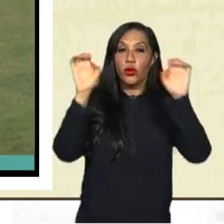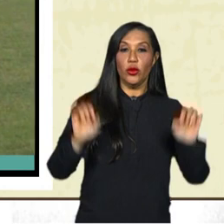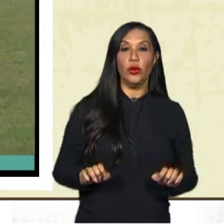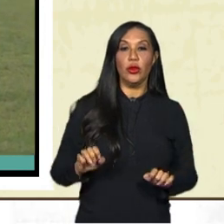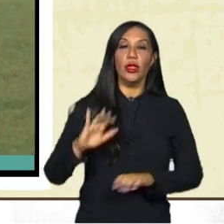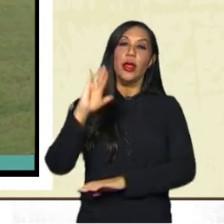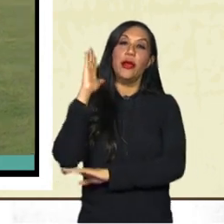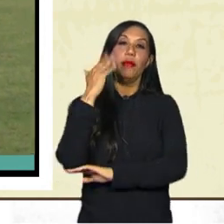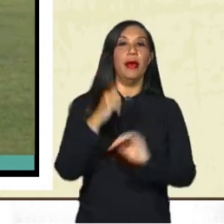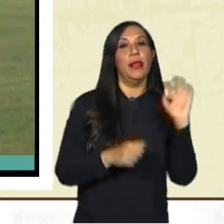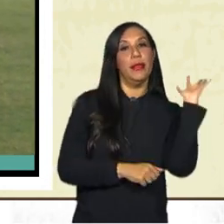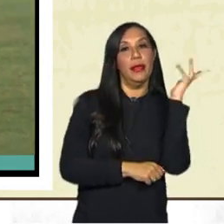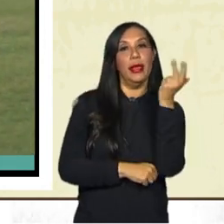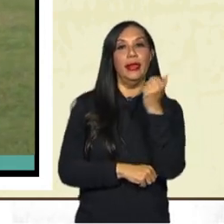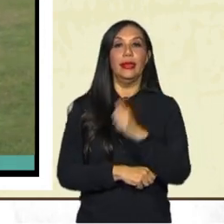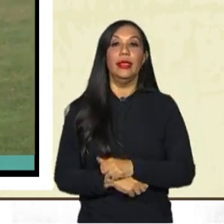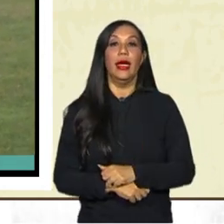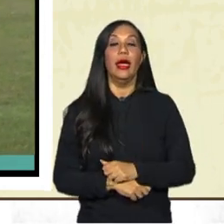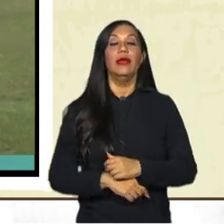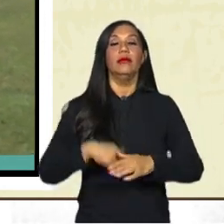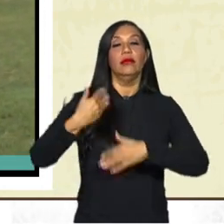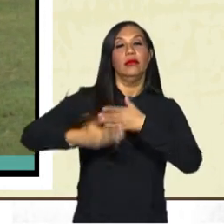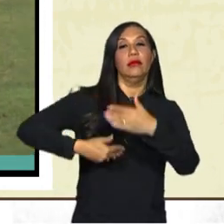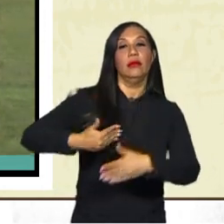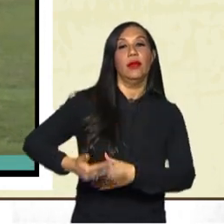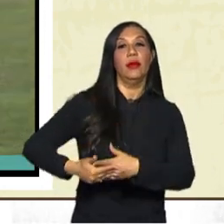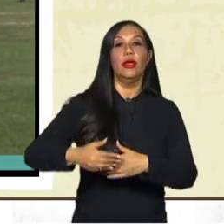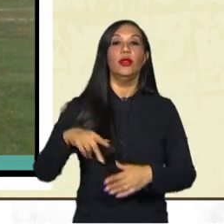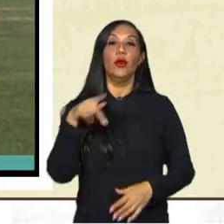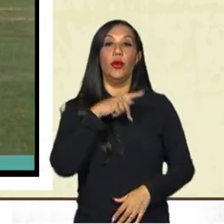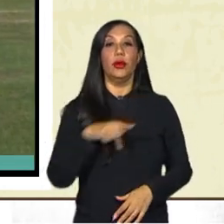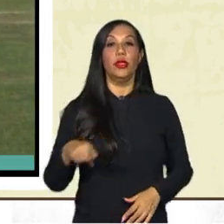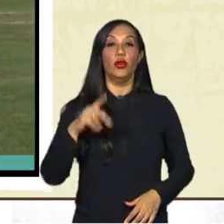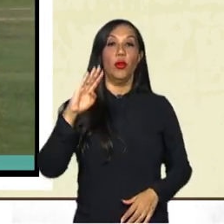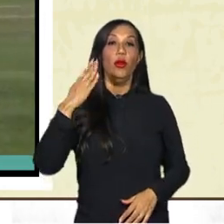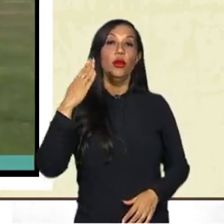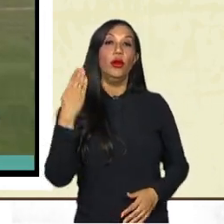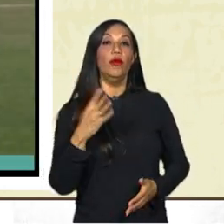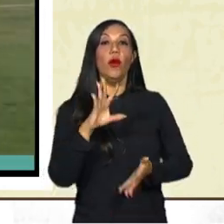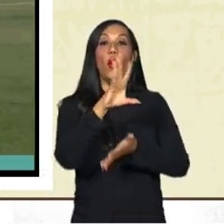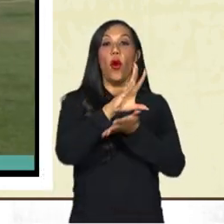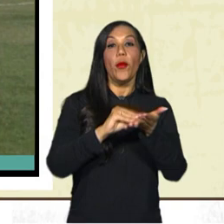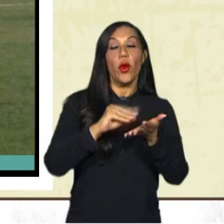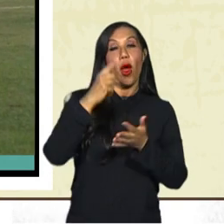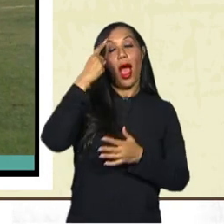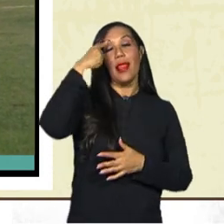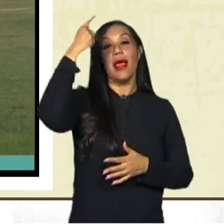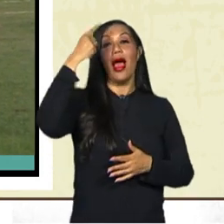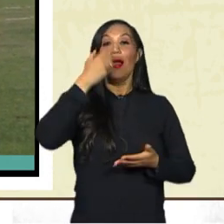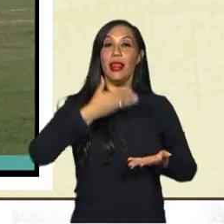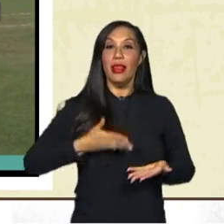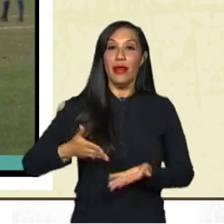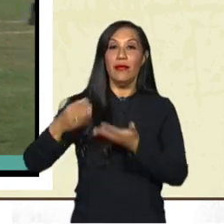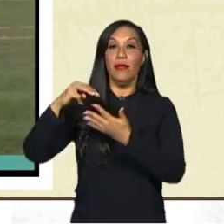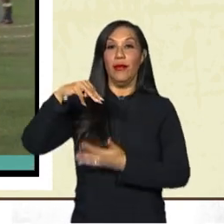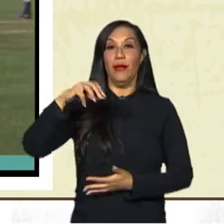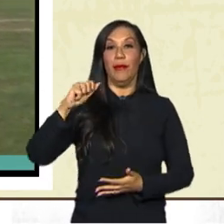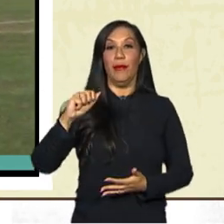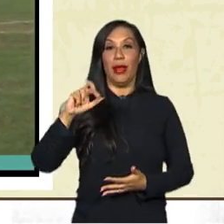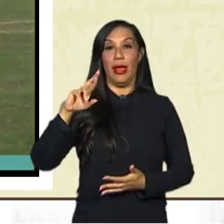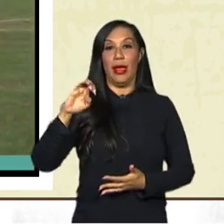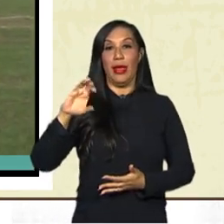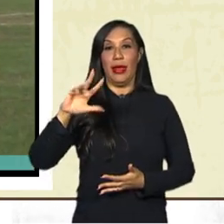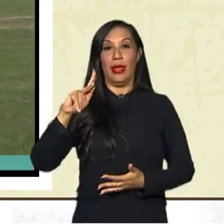de madeira. Tempos depois, o Charles Boré, presidente do Botafogo, copiou a ideia e levou para Marechal Hermes